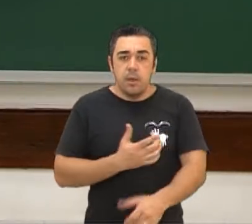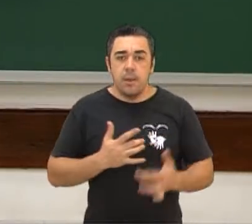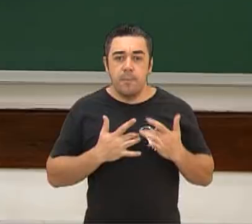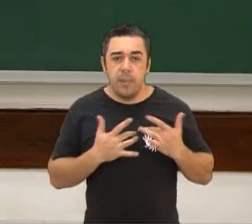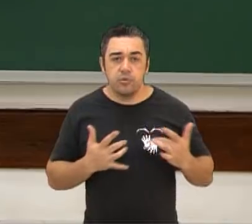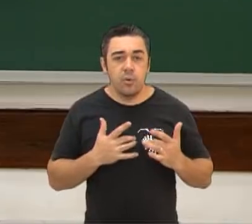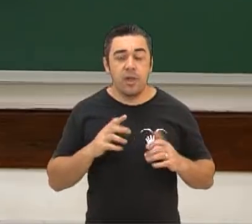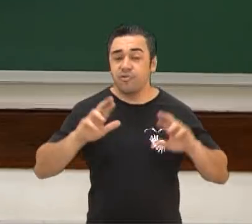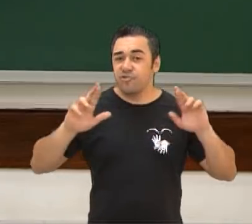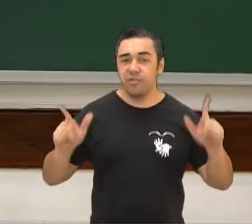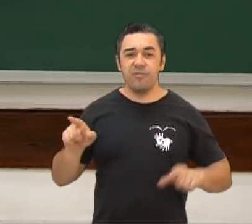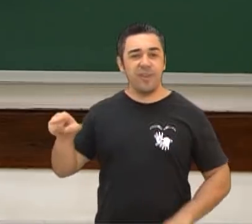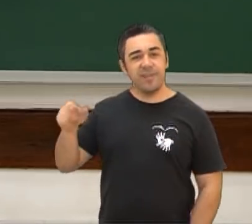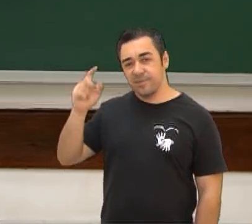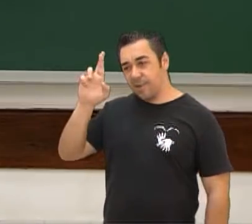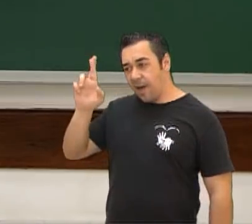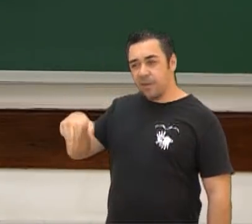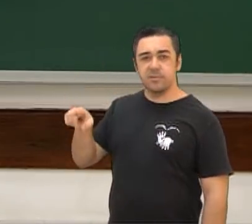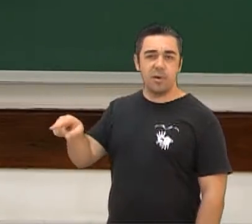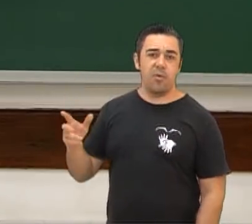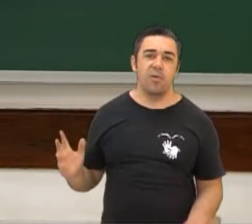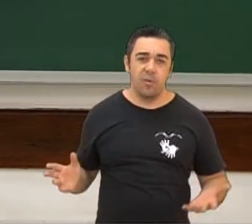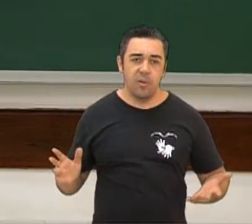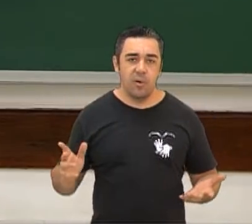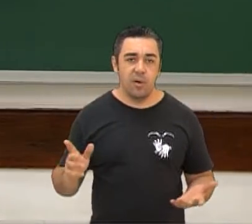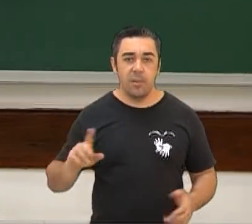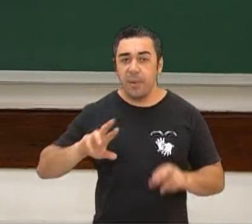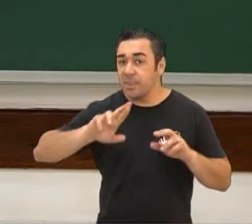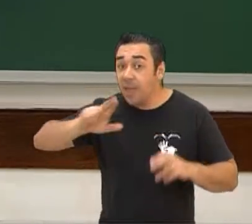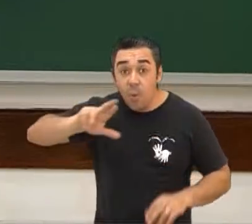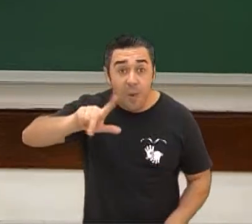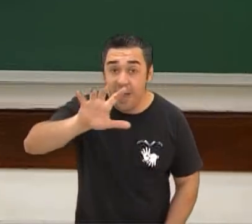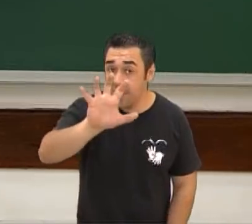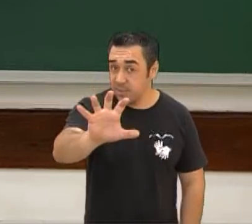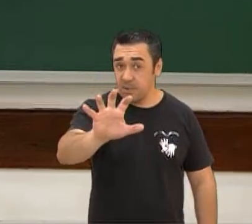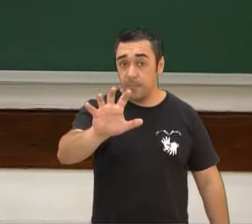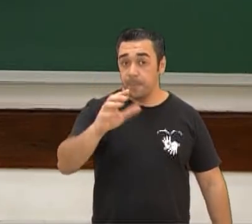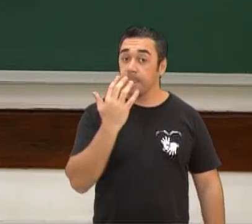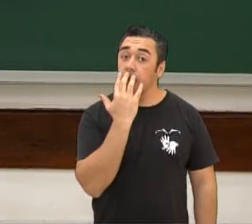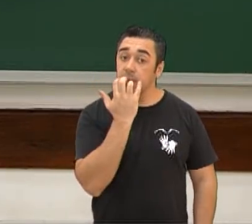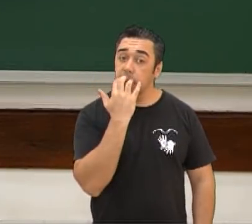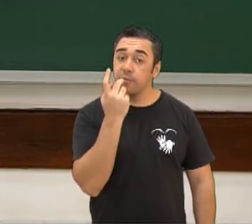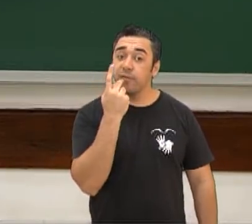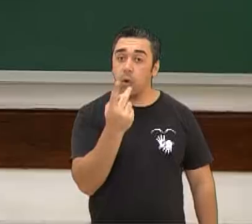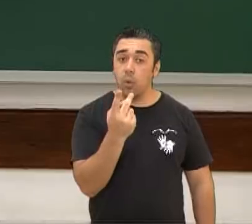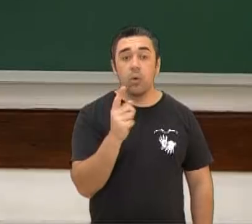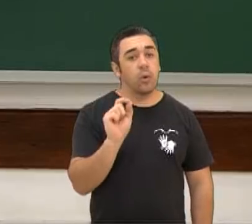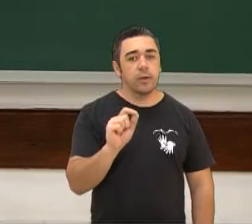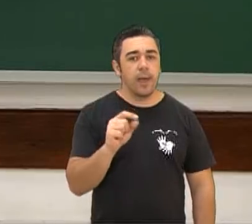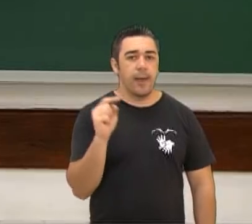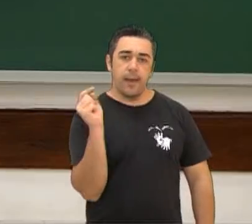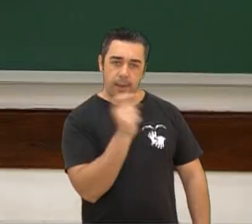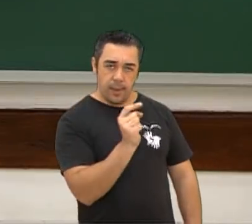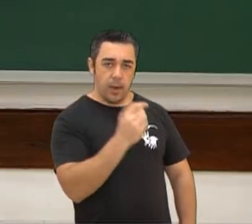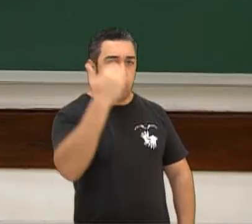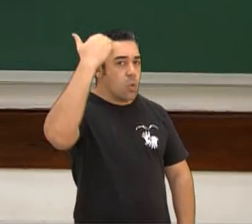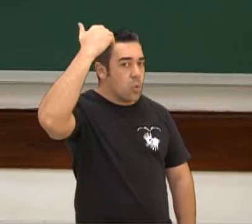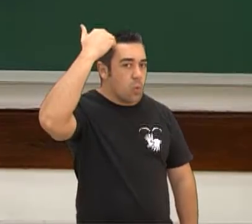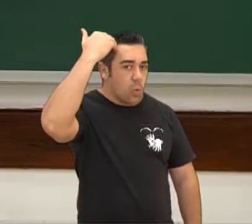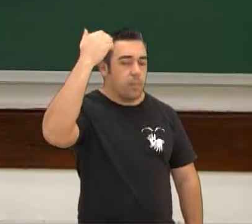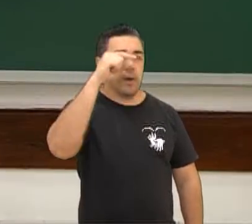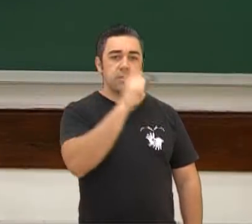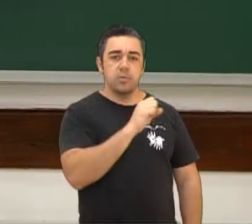Nietzsche está dizendo, isso foi inventado, não tem que ser assim. Disseram que é assim, né? Culpado, segundo Nietzsche,